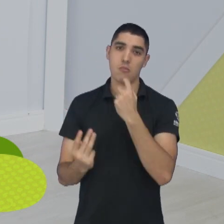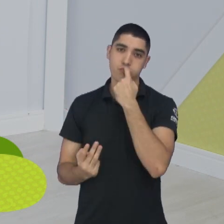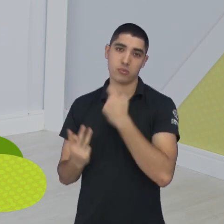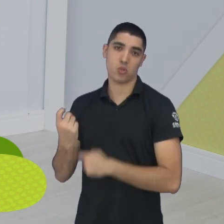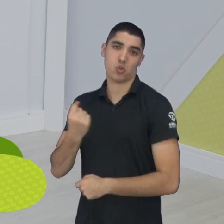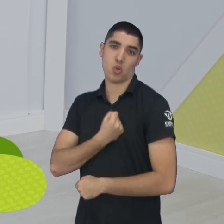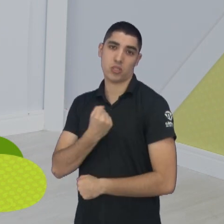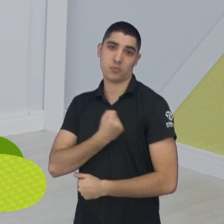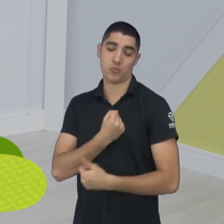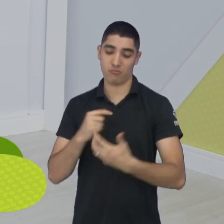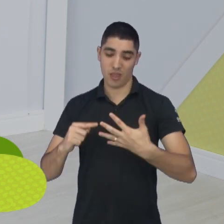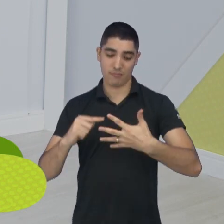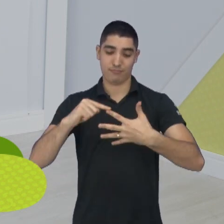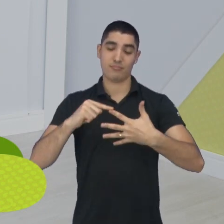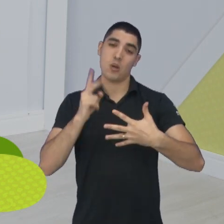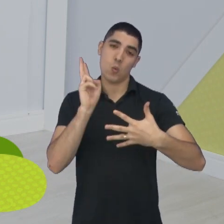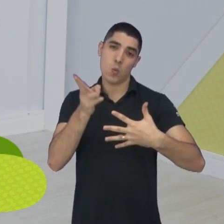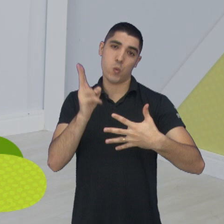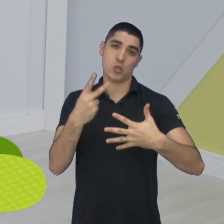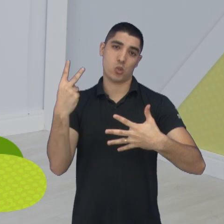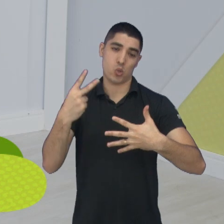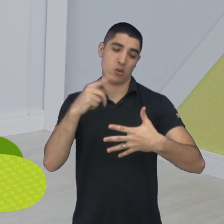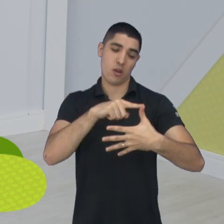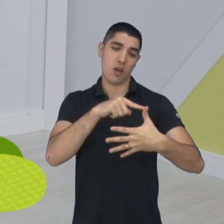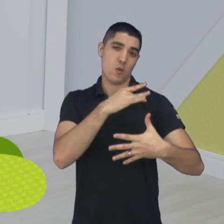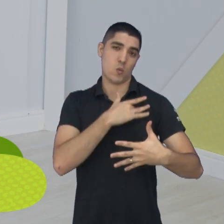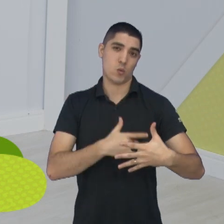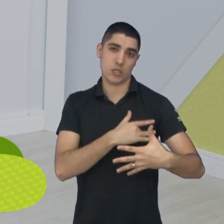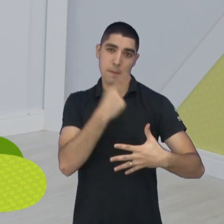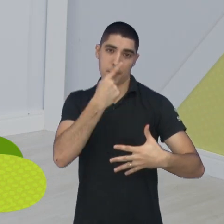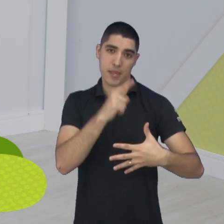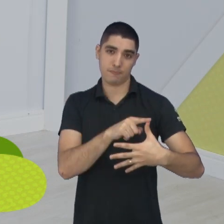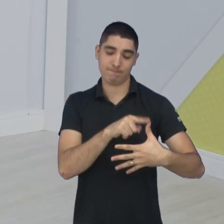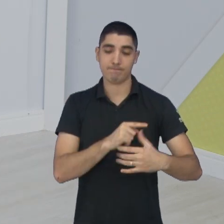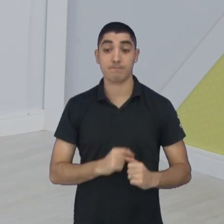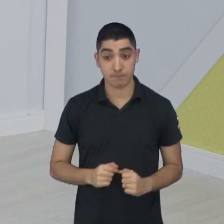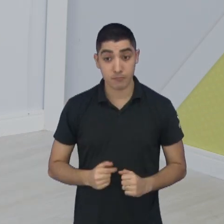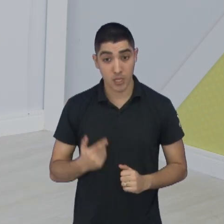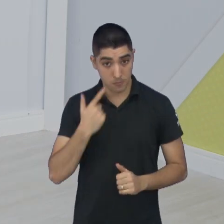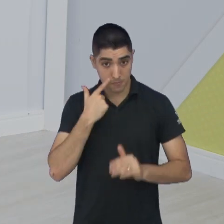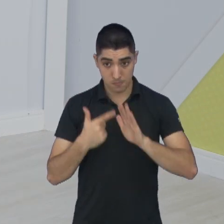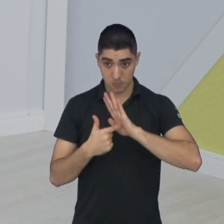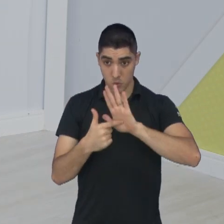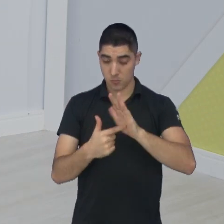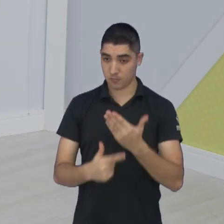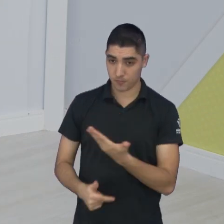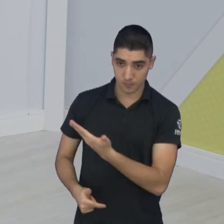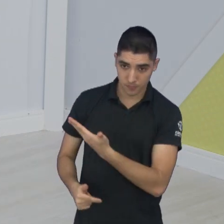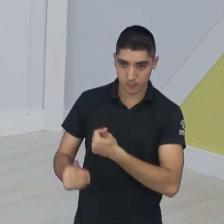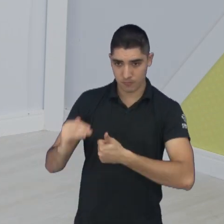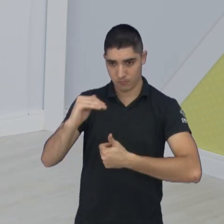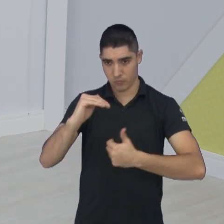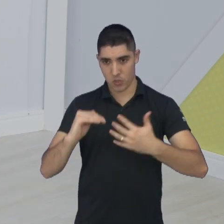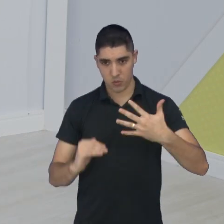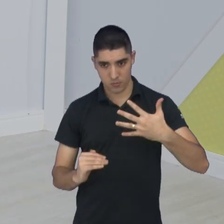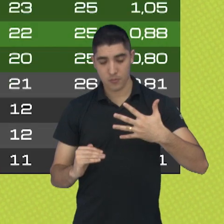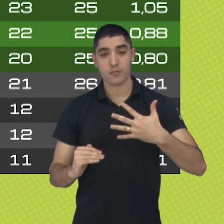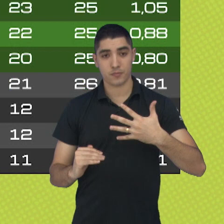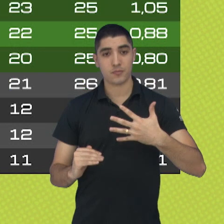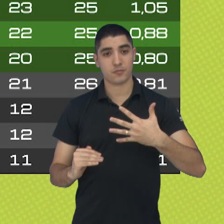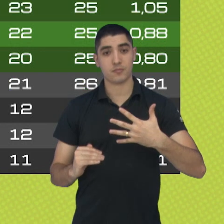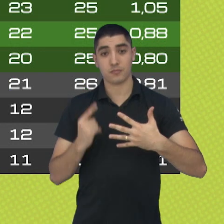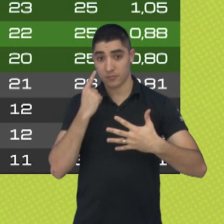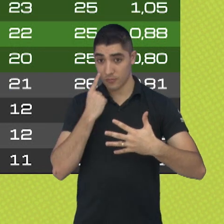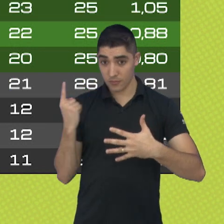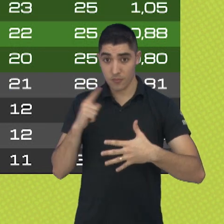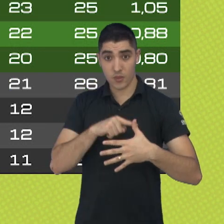Cruzeiro permanece na liderança da Superliga. Ô, meu caro Piteco, coloca para a gente a classificação da Superliga, teve uma pequena alteração justamente por conta disso.